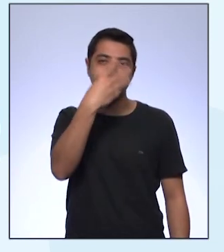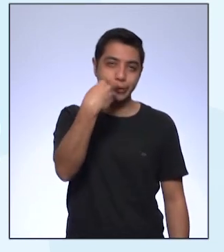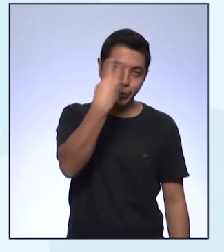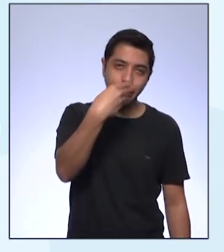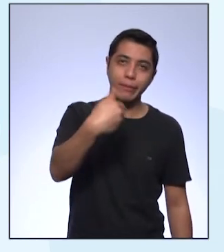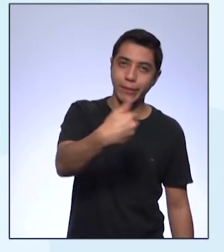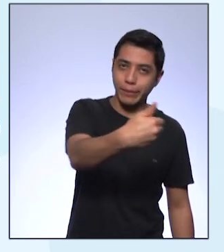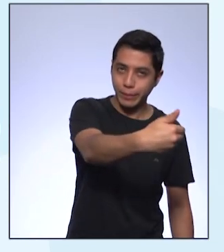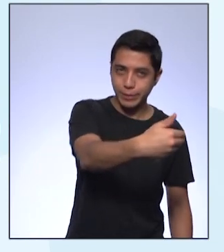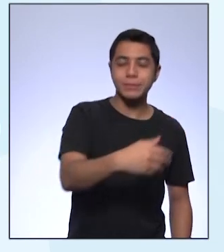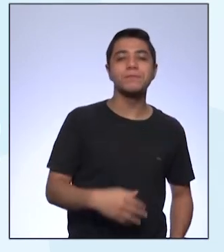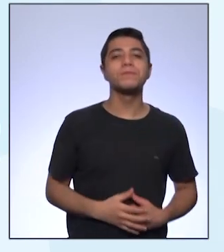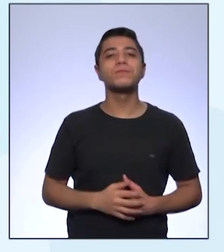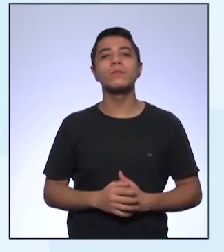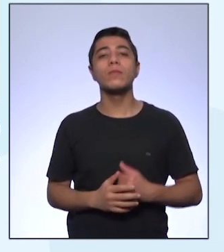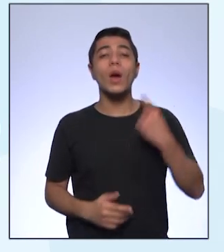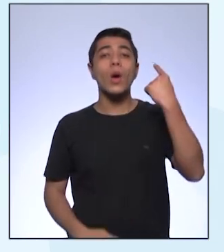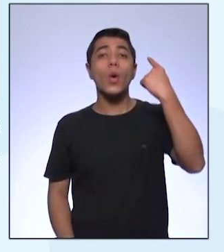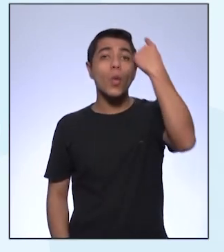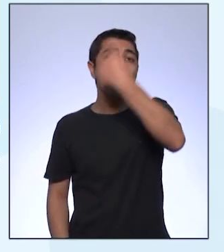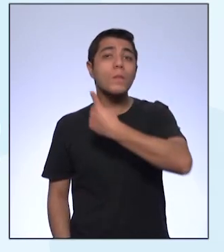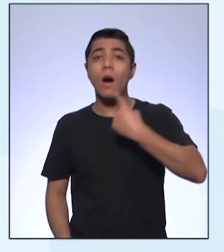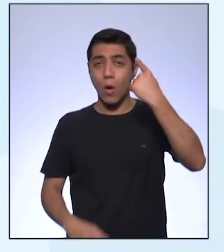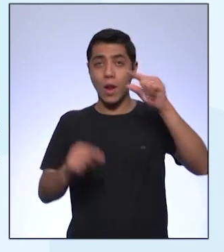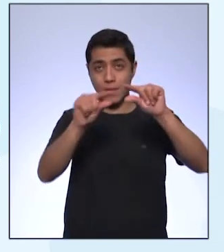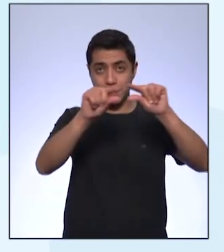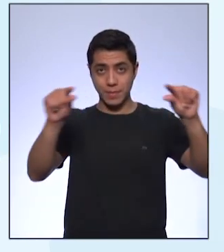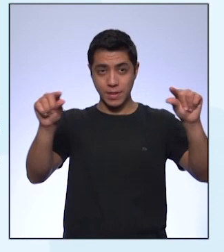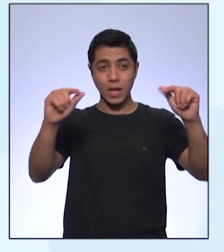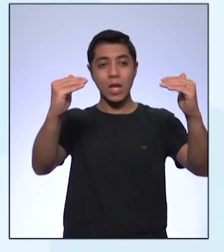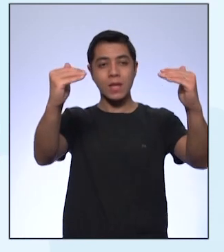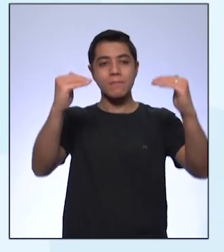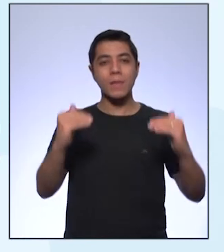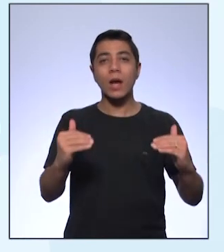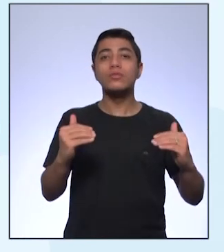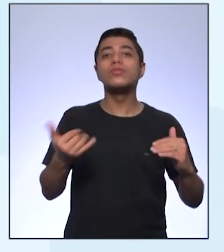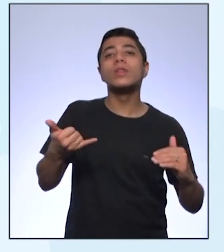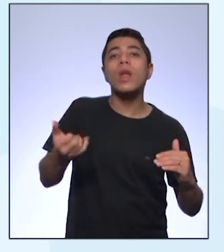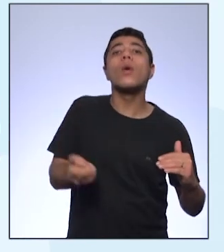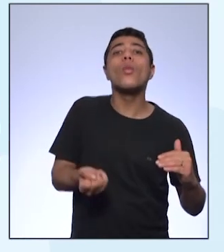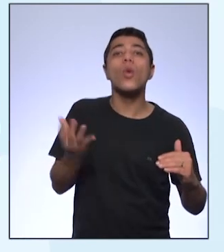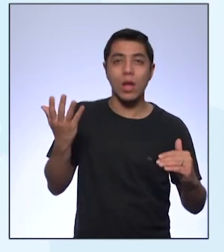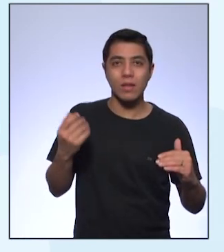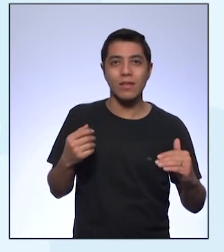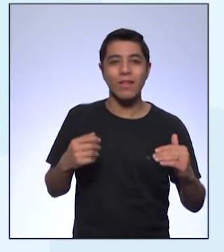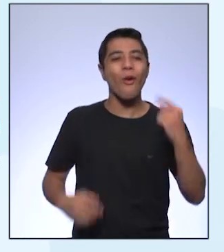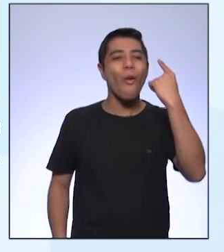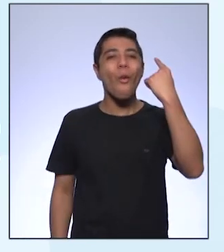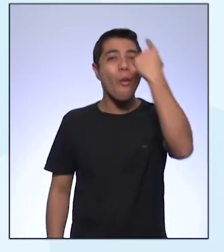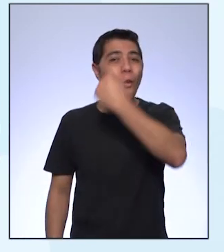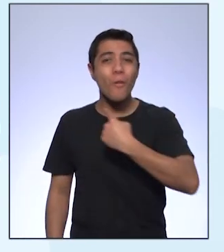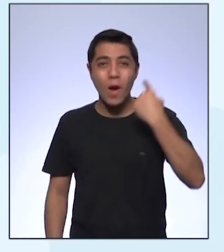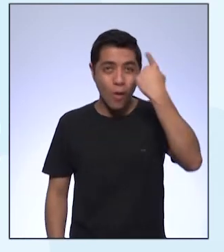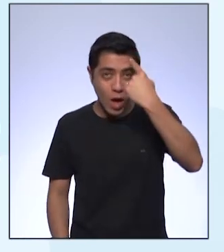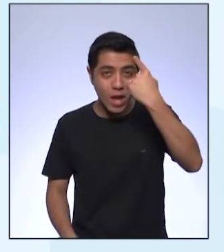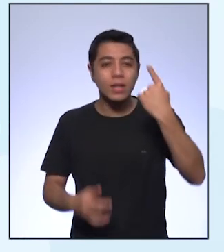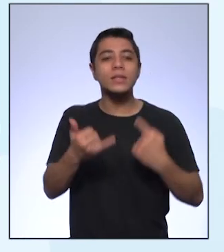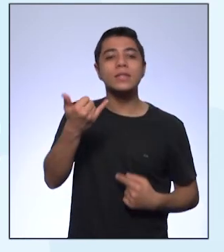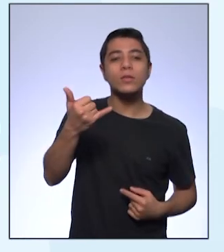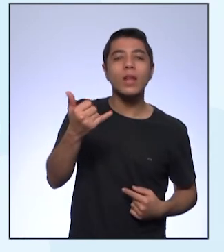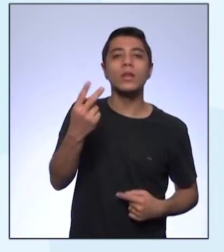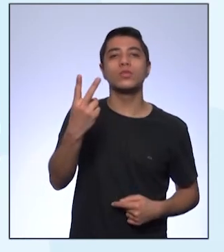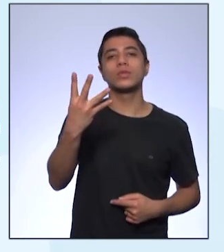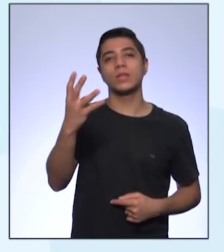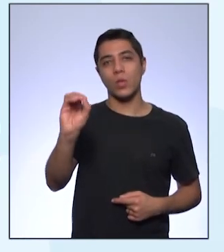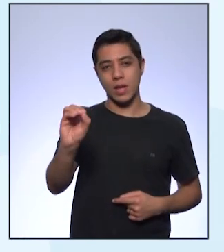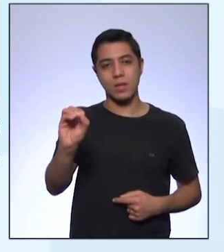hora 240, segunda hora 480 e assim por diante. Tudo bem? Analisando